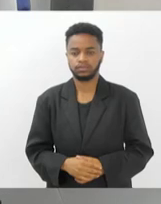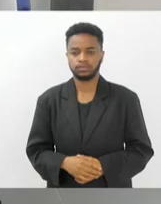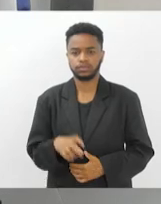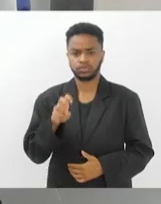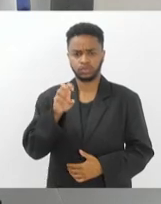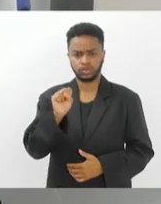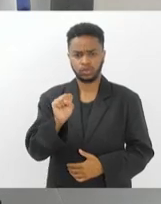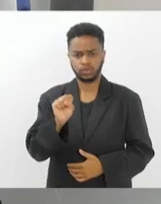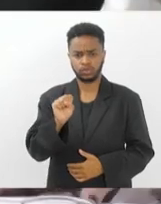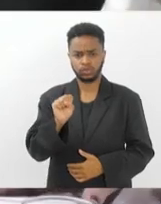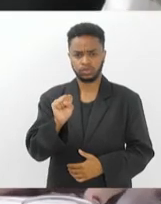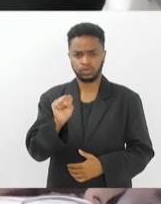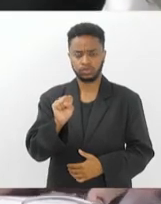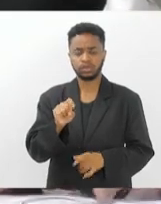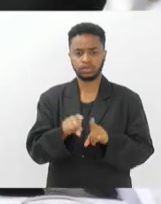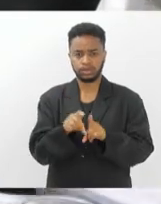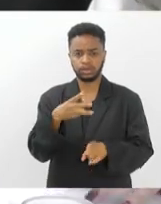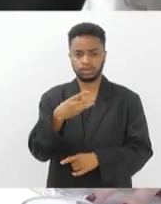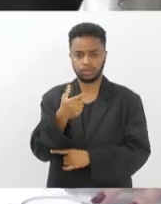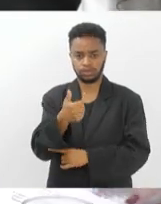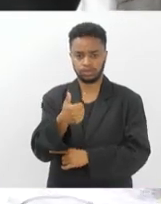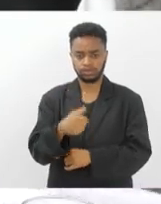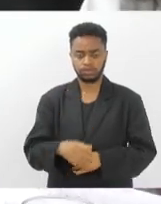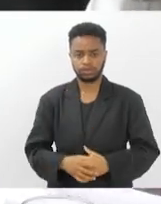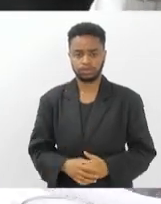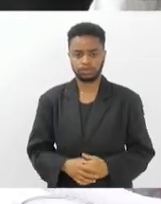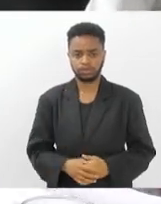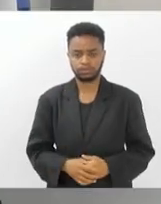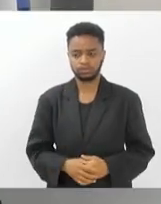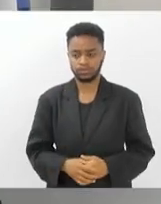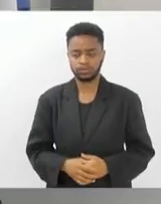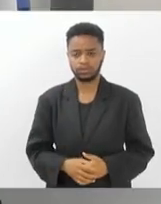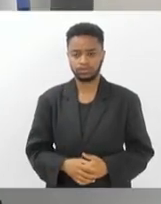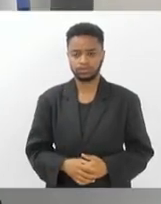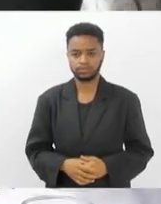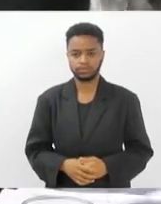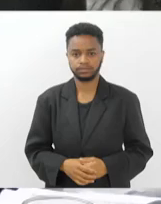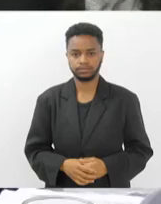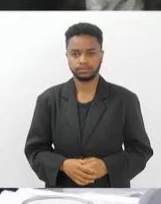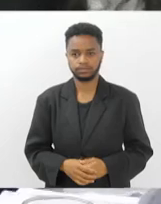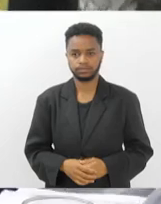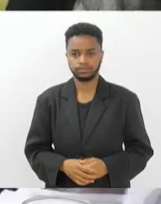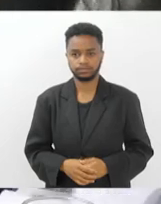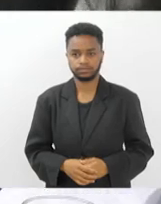58 também? O 31 também, por favor. E o 58 também?